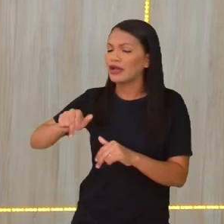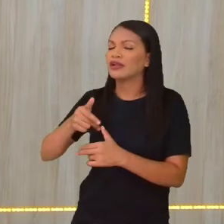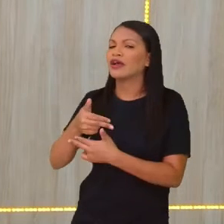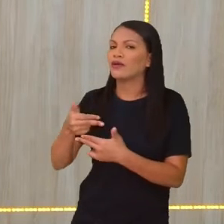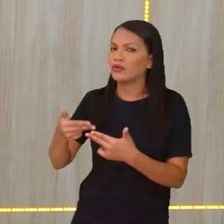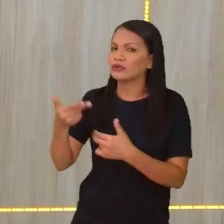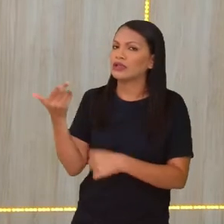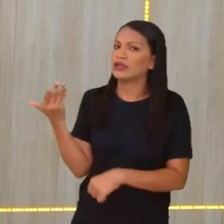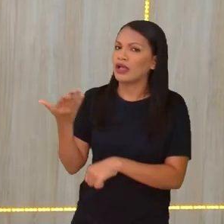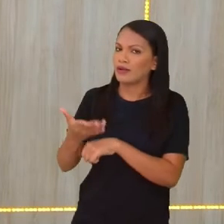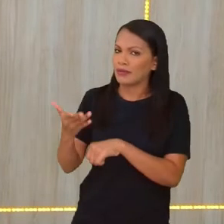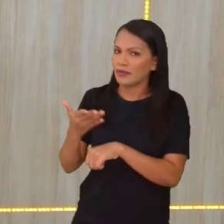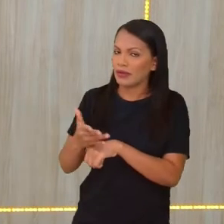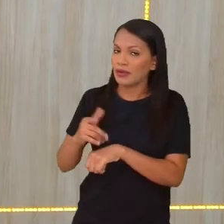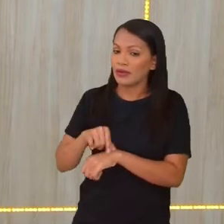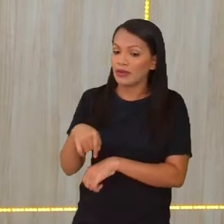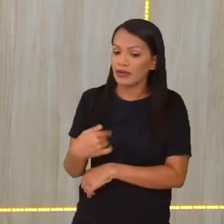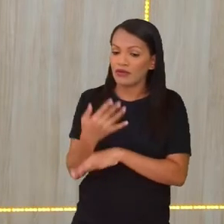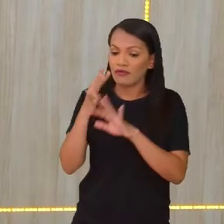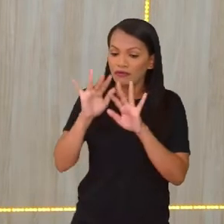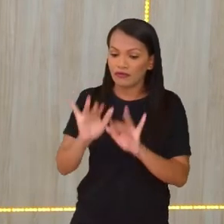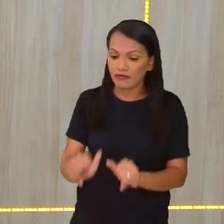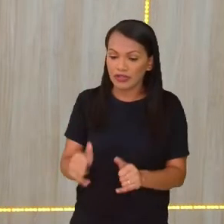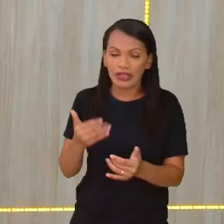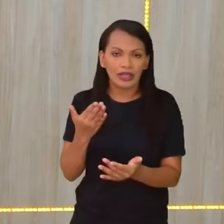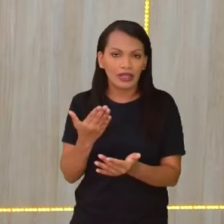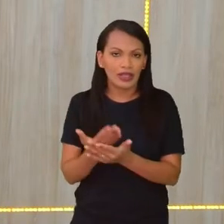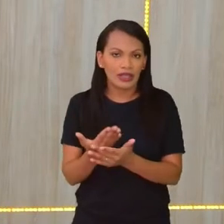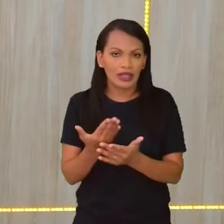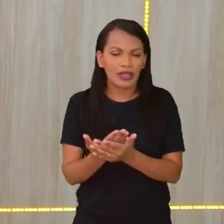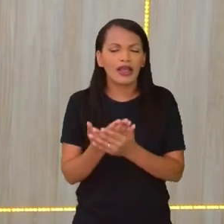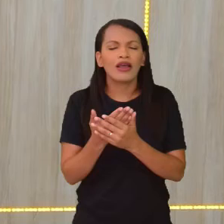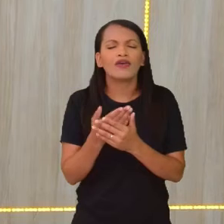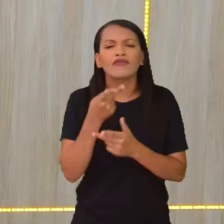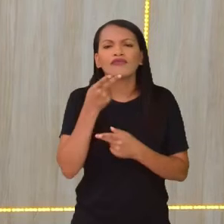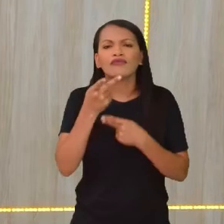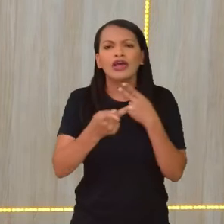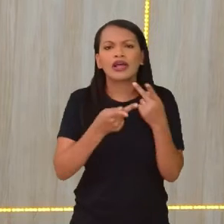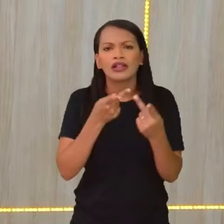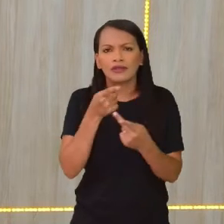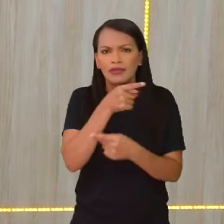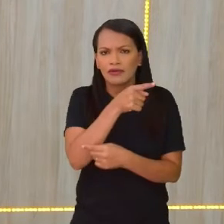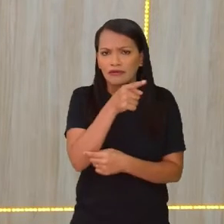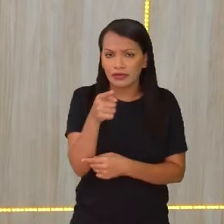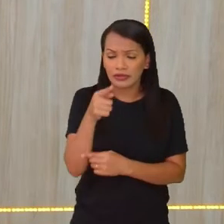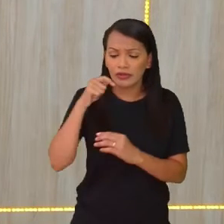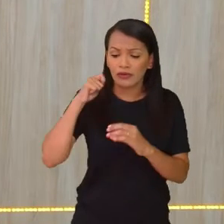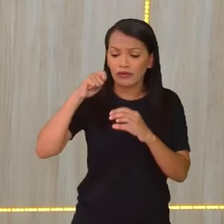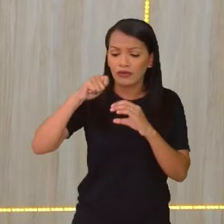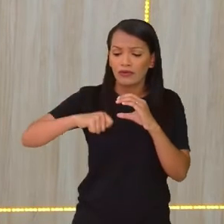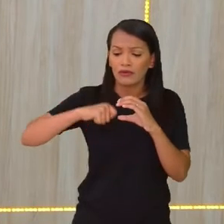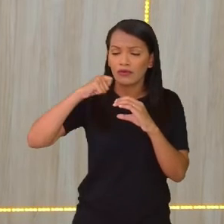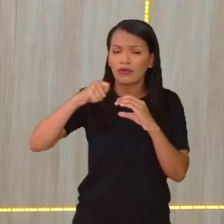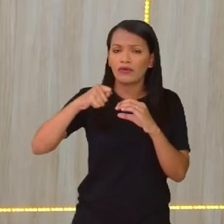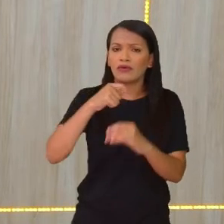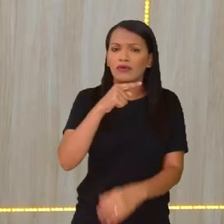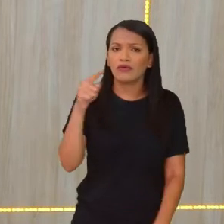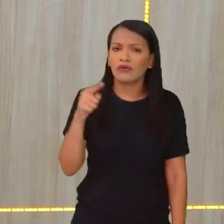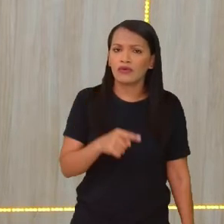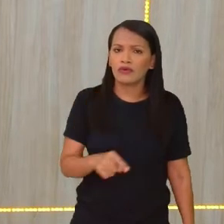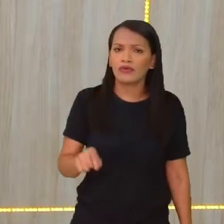isso. Para a gente finalizar nossa aula, eu falei para vocês, né, que o vídeo lá do zumbi ele era